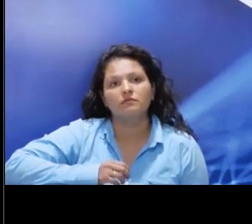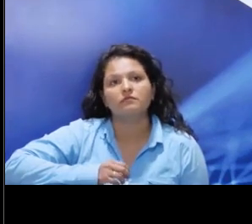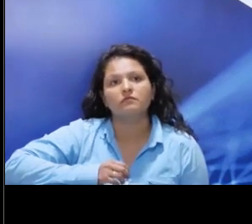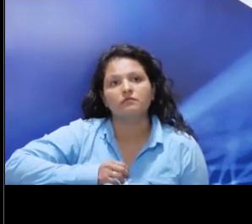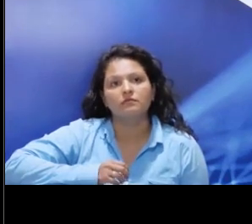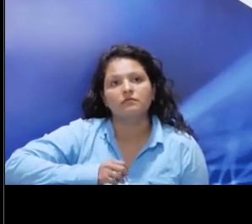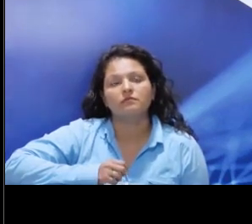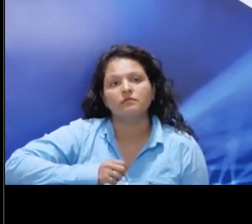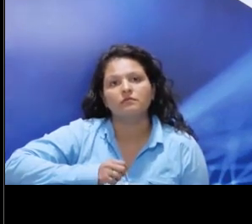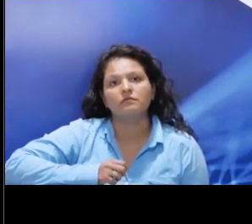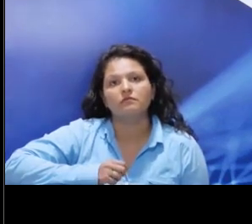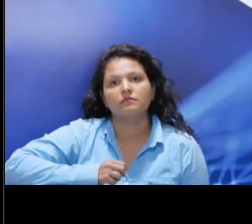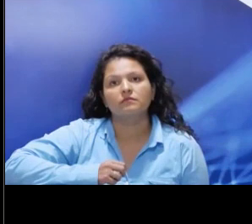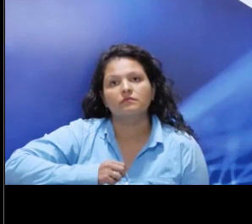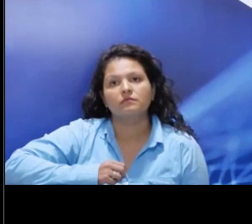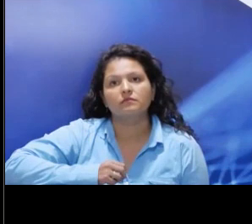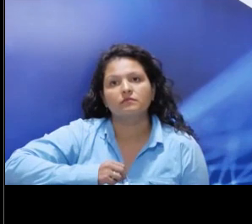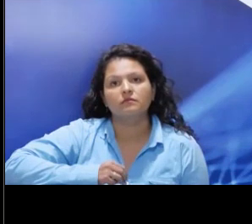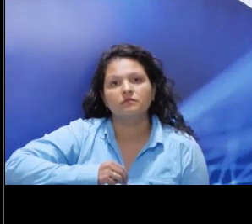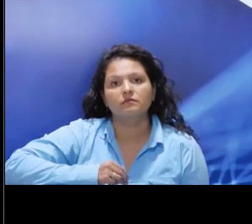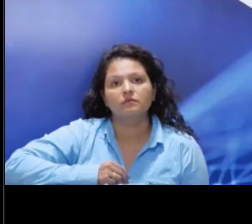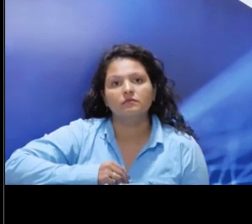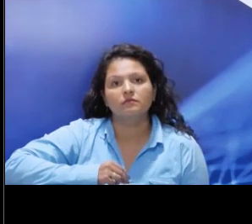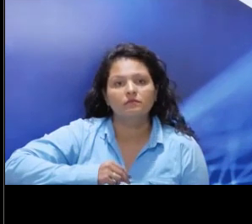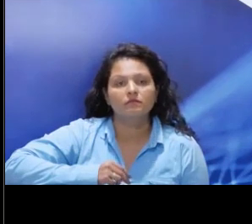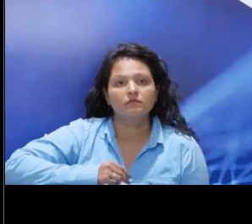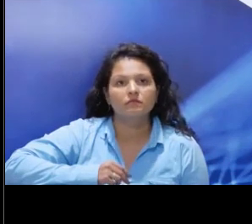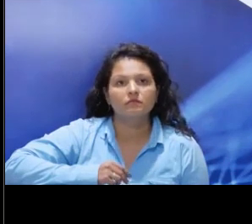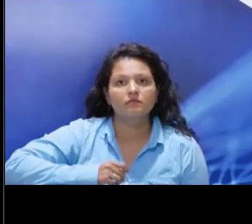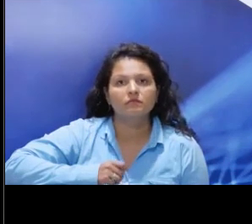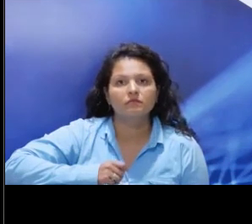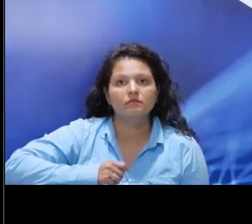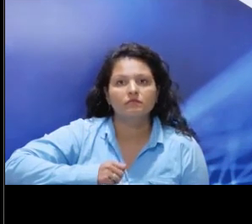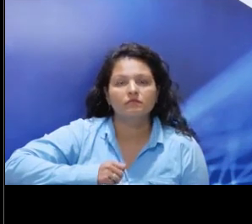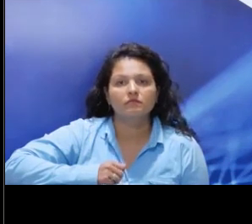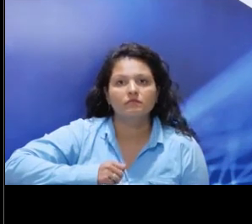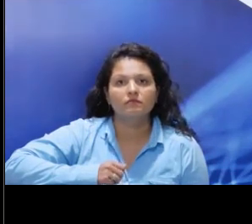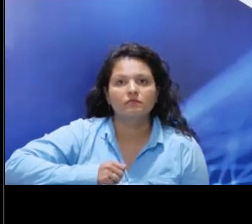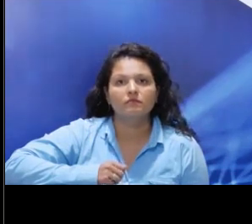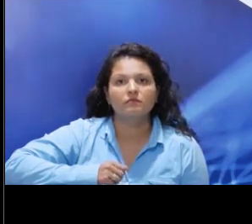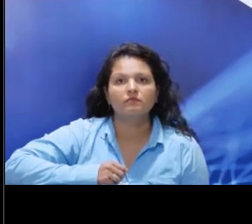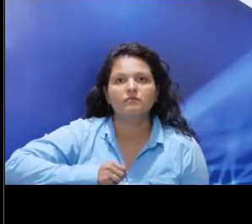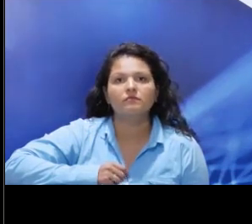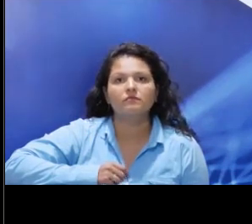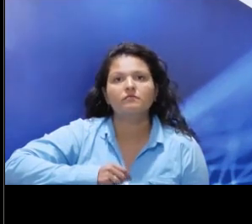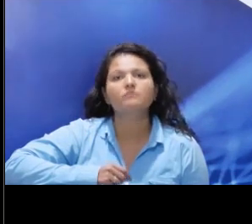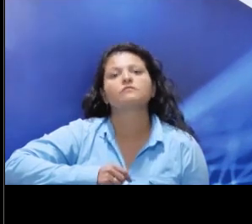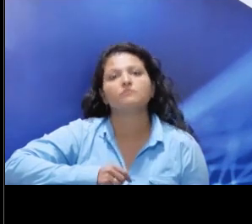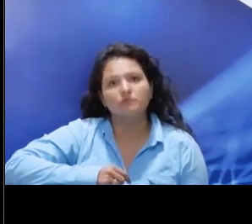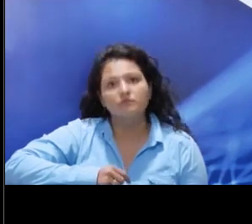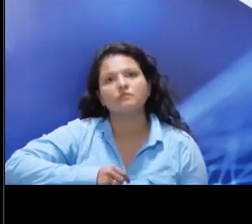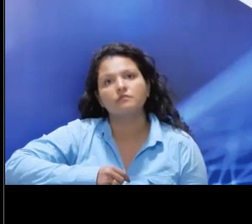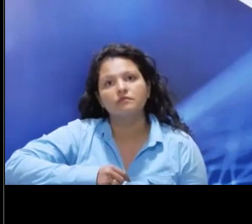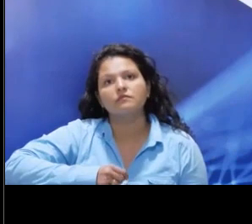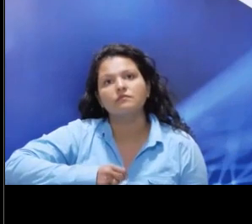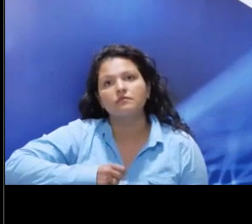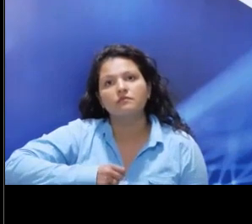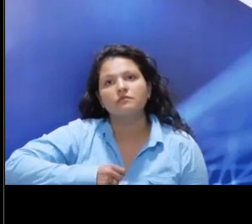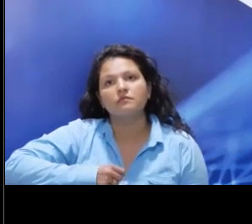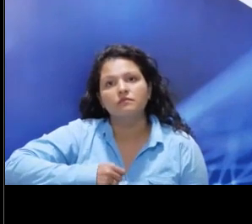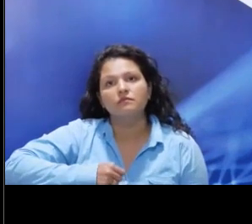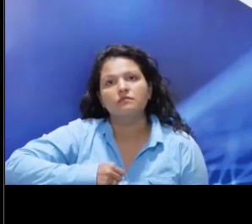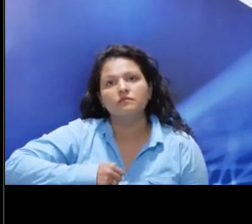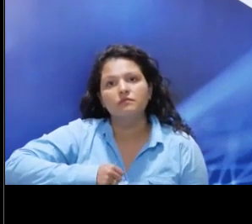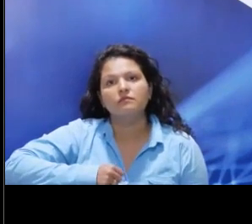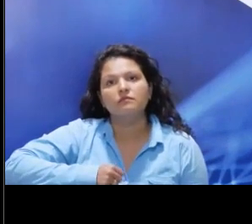perdas médias de pré-secado também variando 20 e poucos por cento, né, de perdas. Vai depender muito